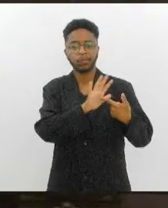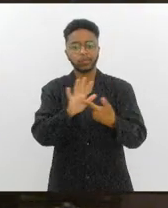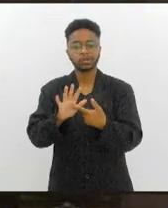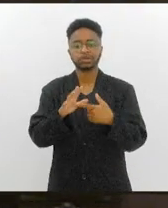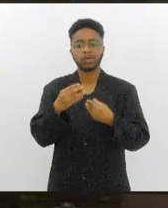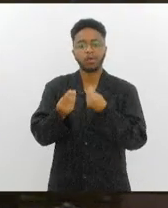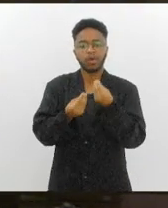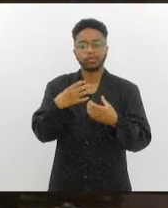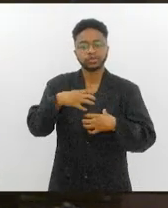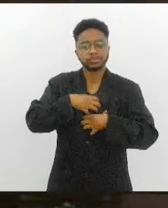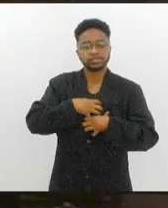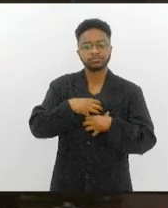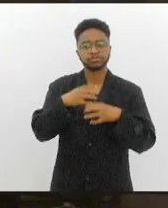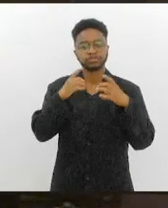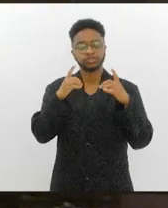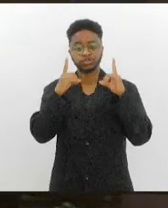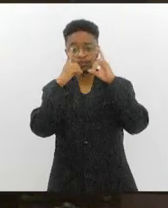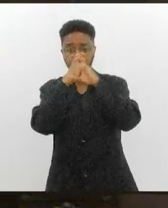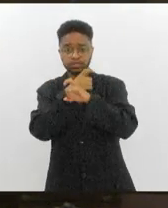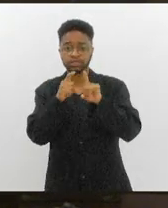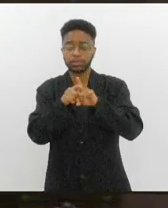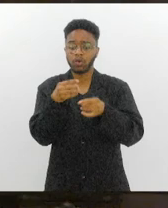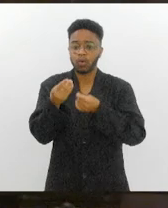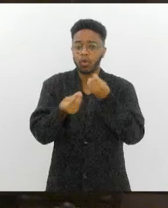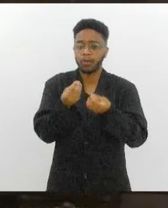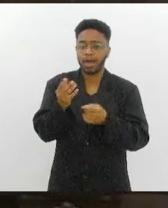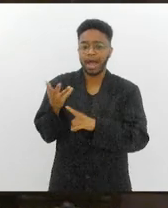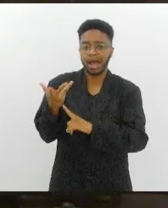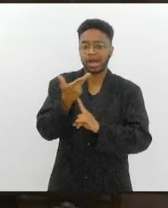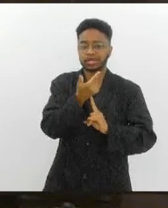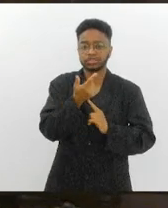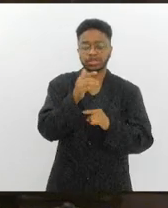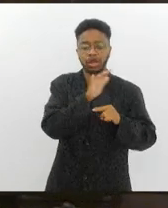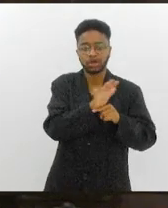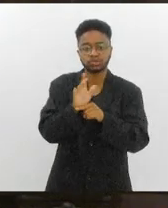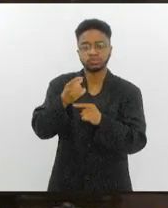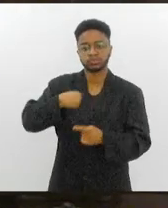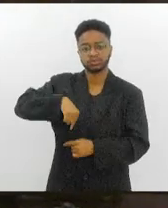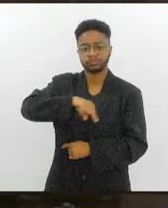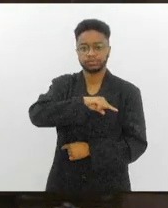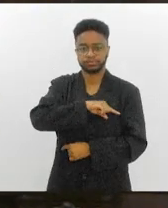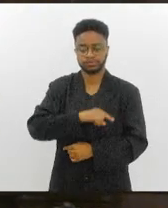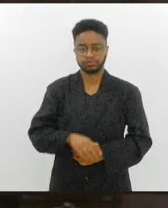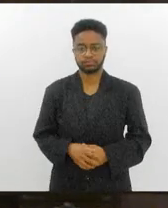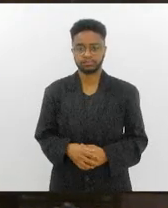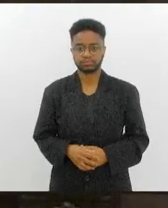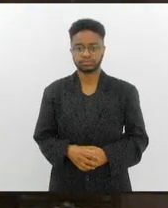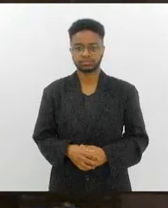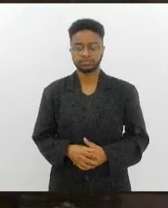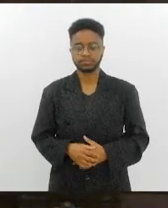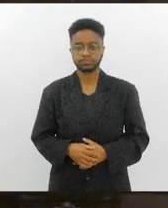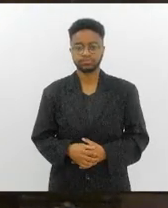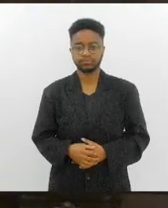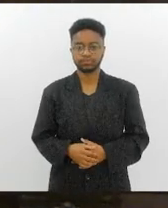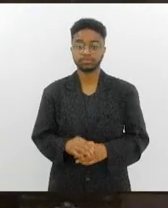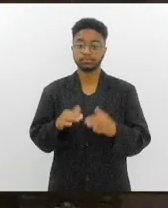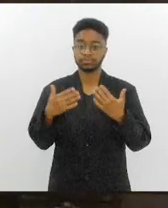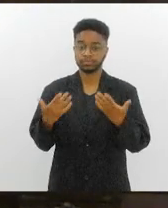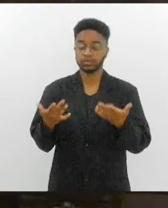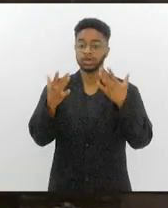complexos e quanto a arte nos ajuda nisso, nessa expressão. E o